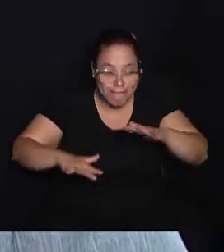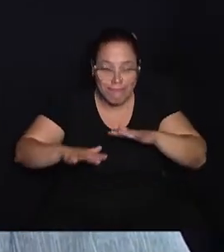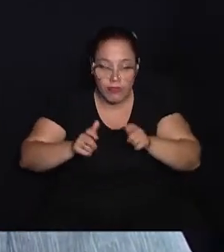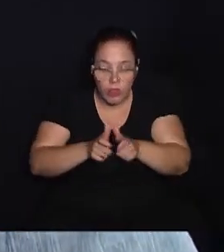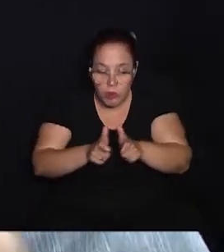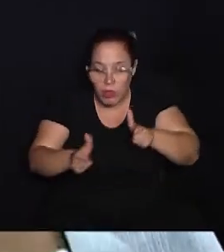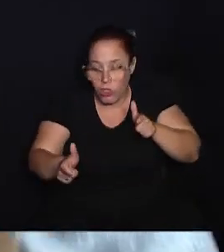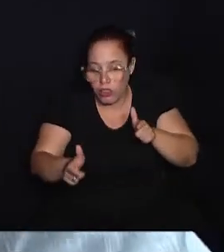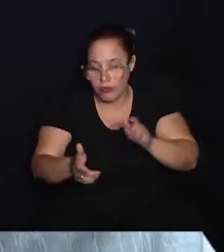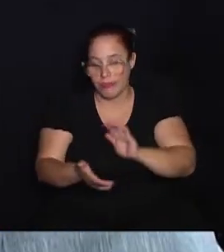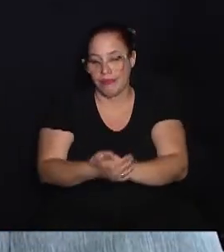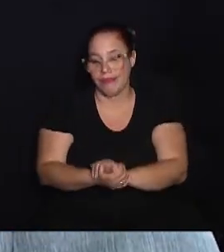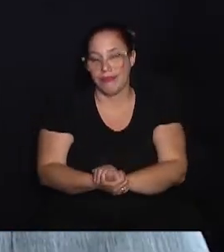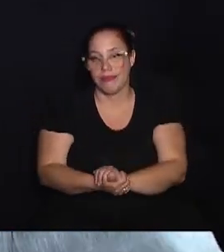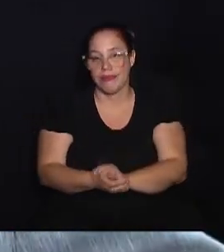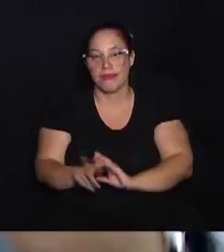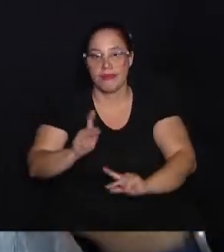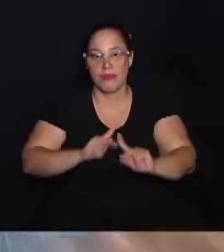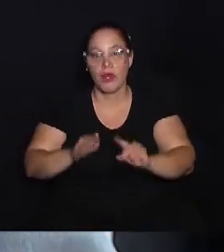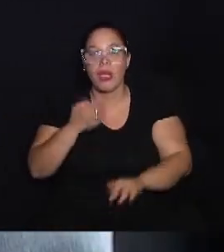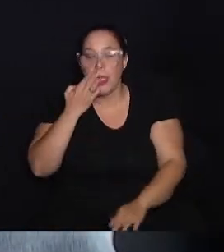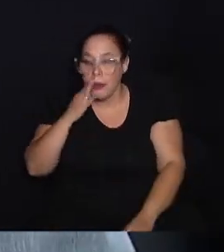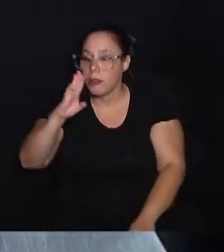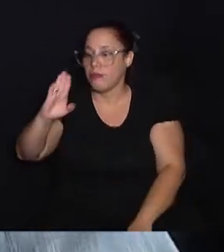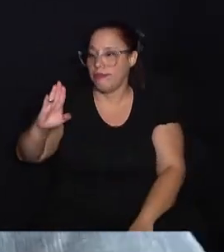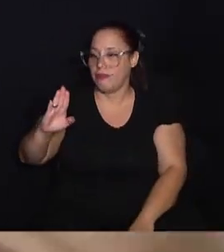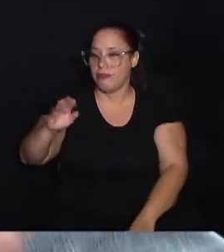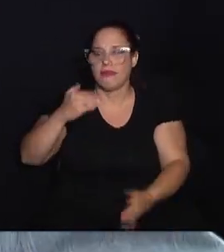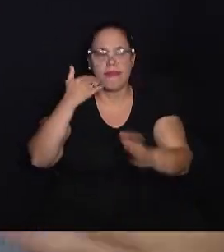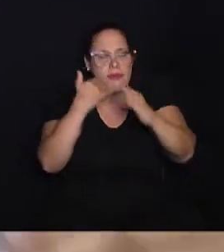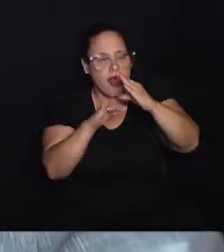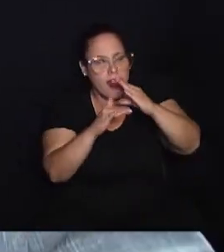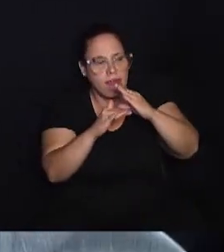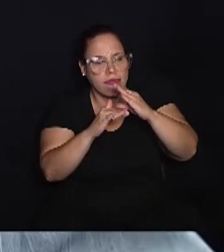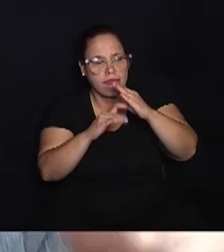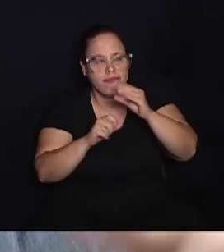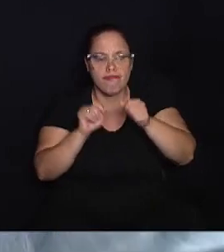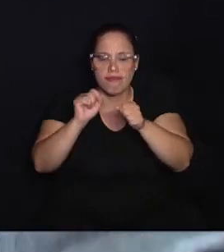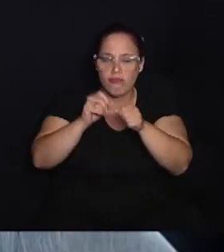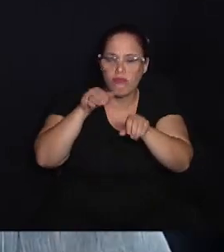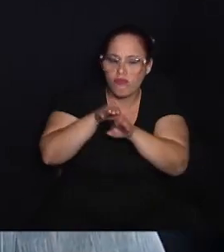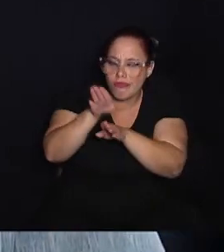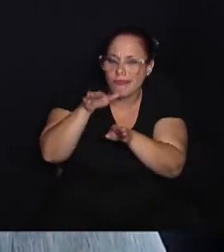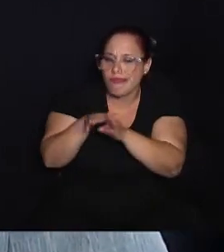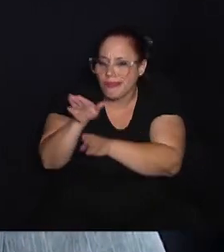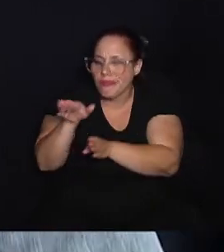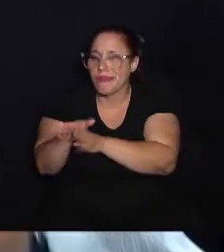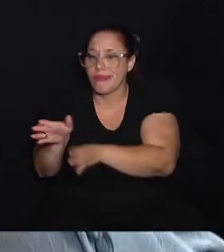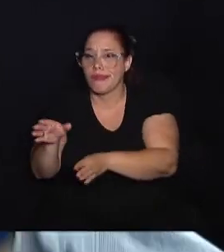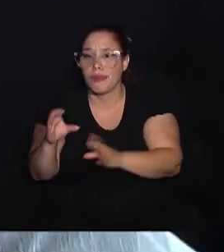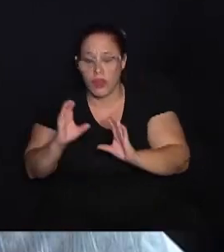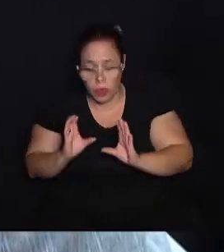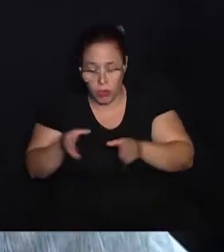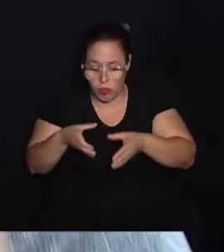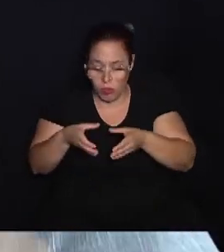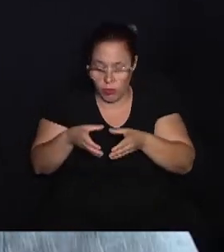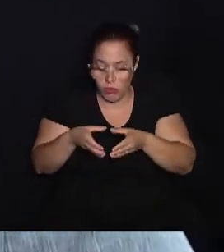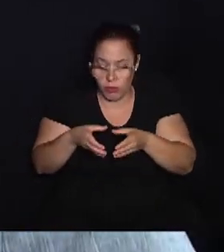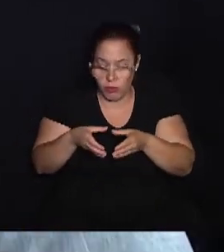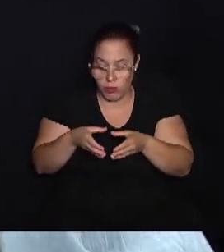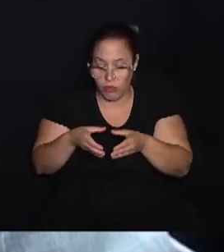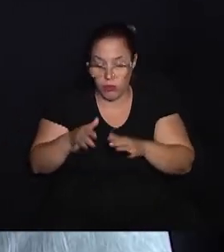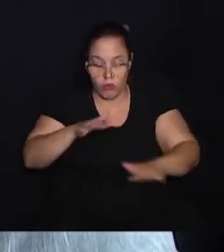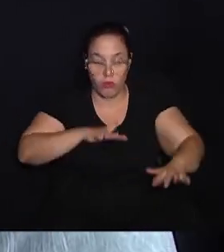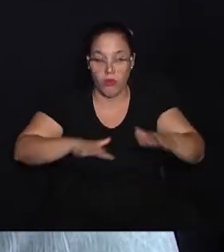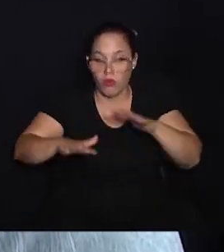demanda por estes espaços tem sido cada vez maior a população tem pedido tem mandado eu mesmo tô fazendo indicações em